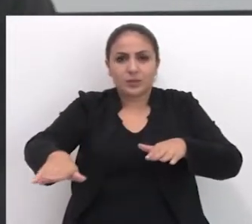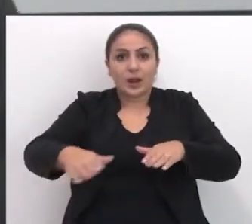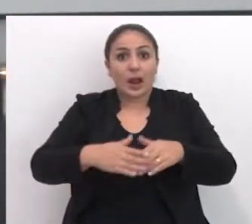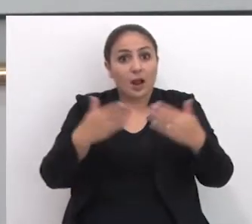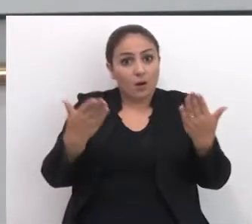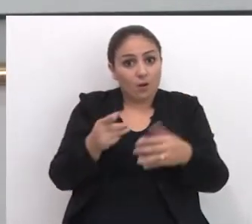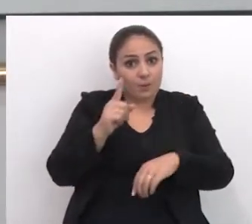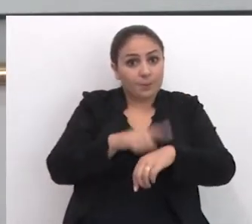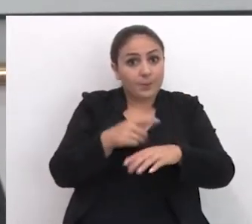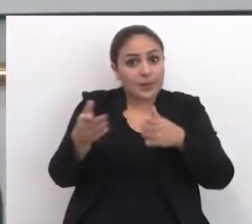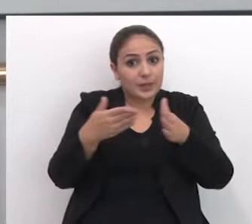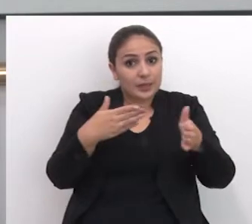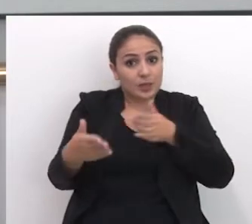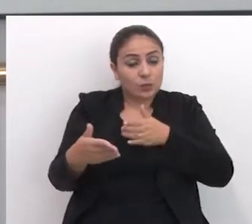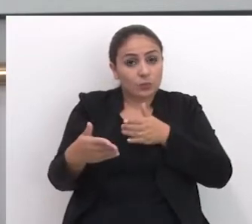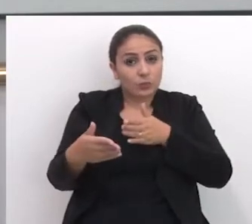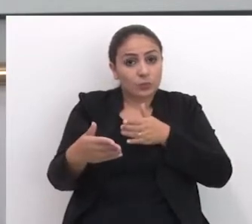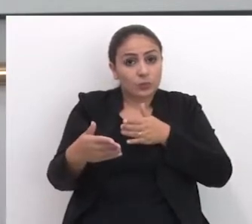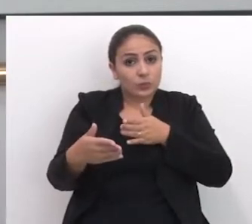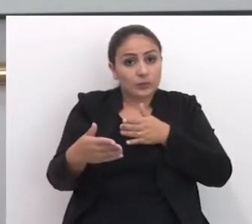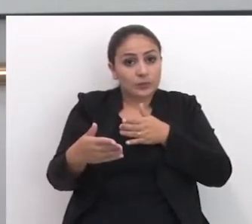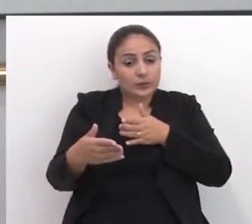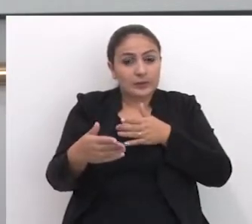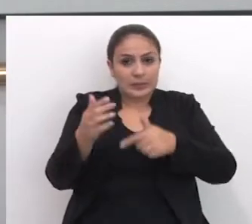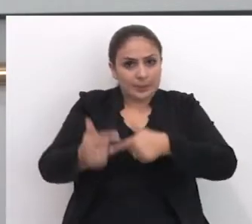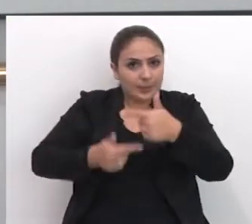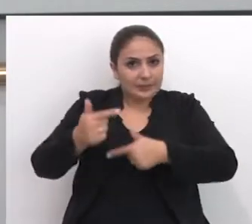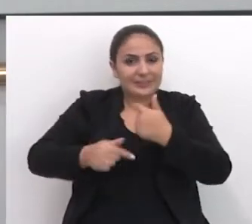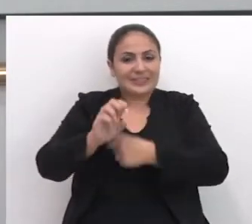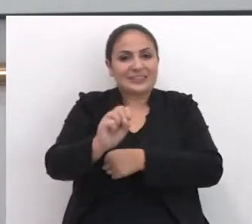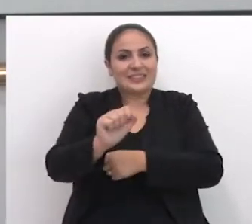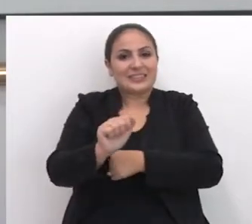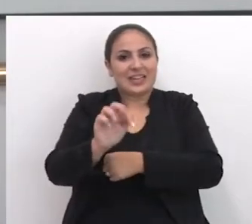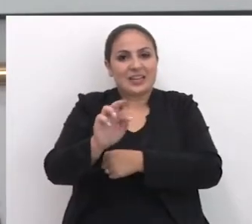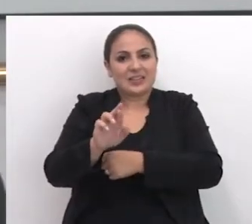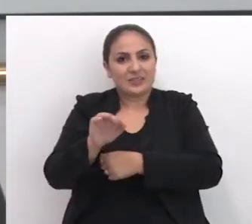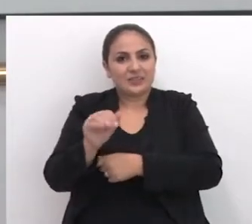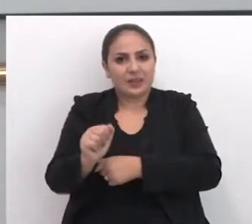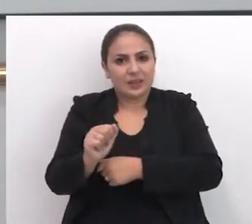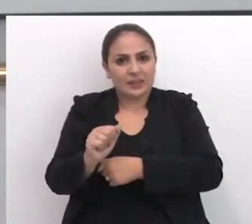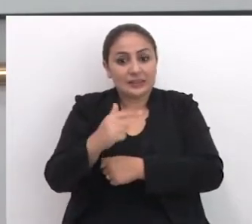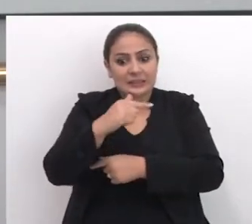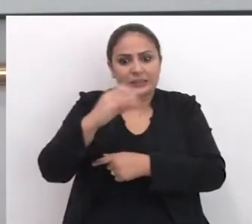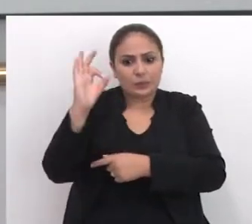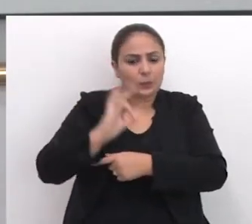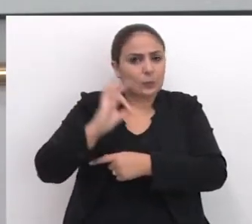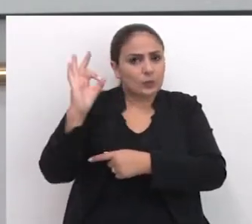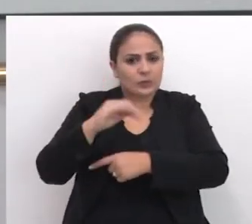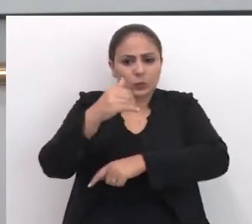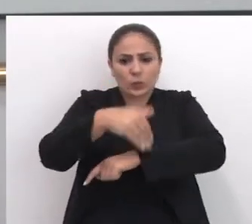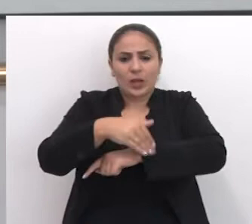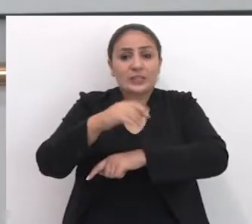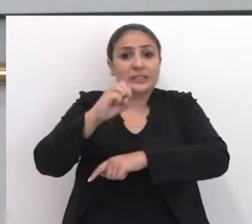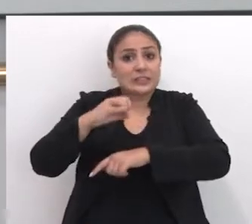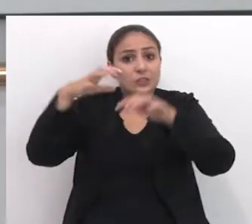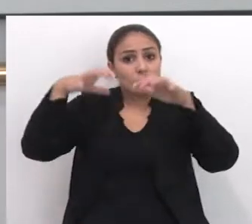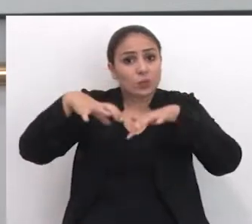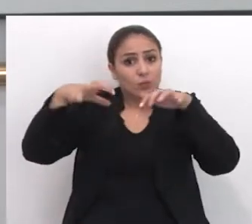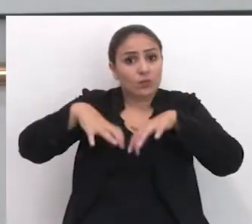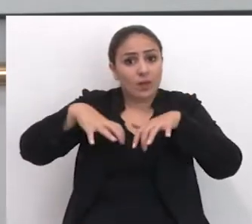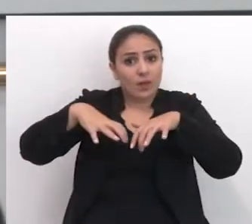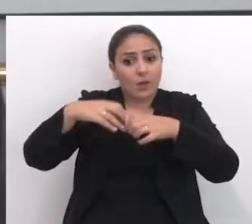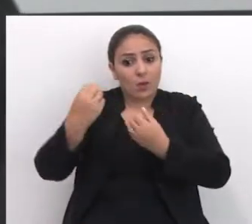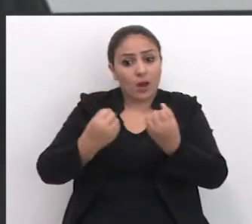de escoar a safra e daí quase aí pelo menos 70%, 80% das estradas vira atoleiro quando